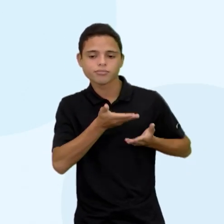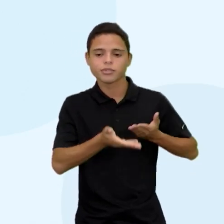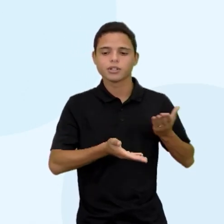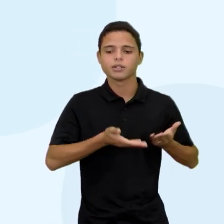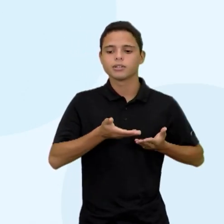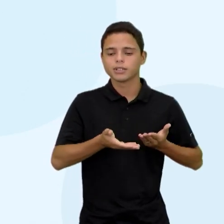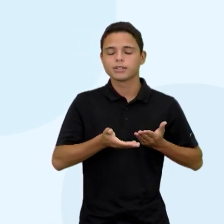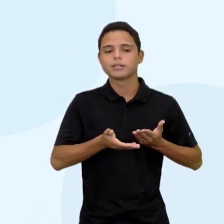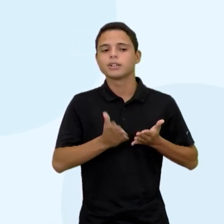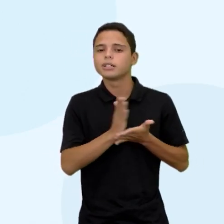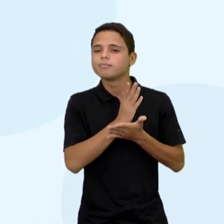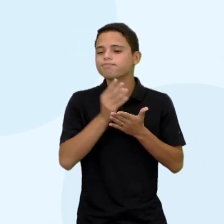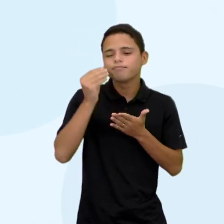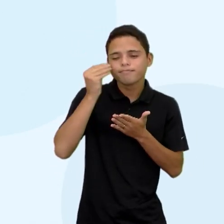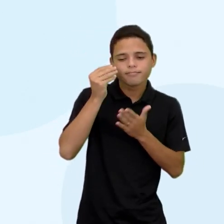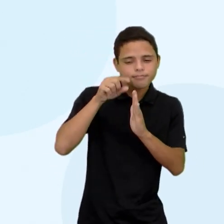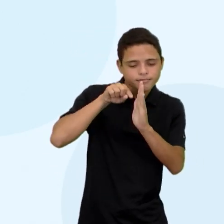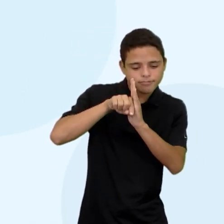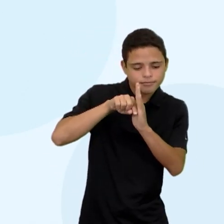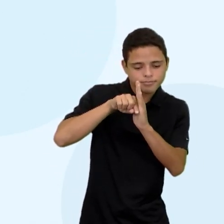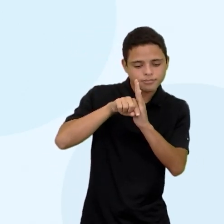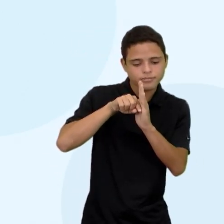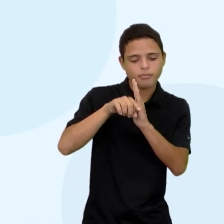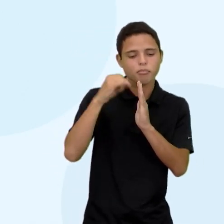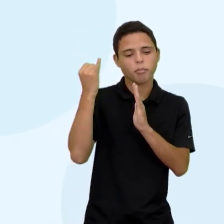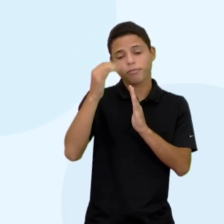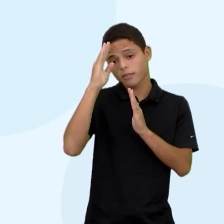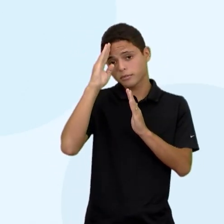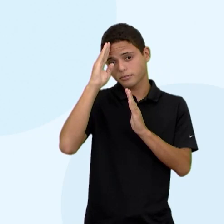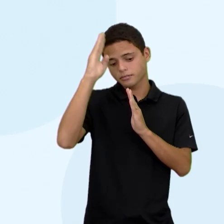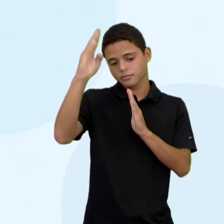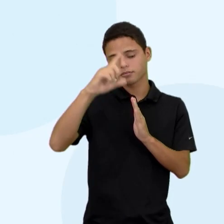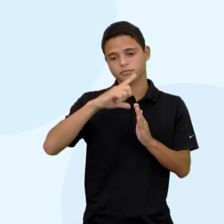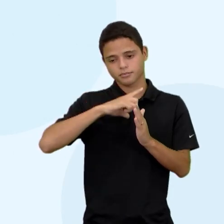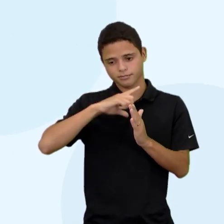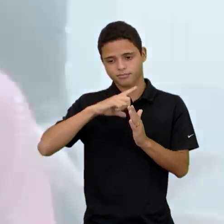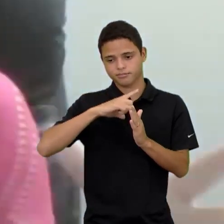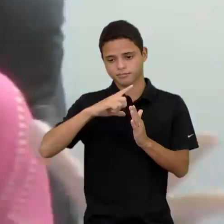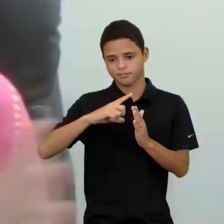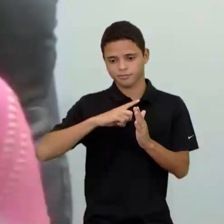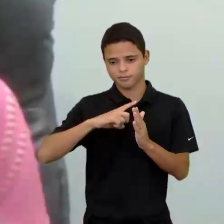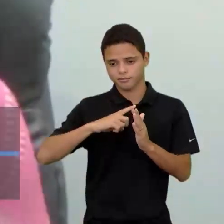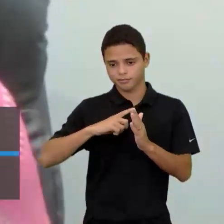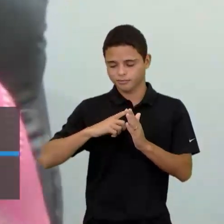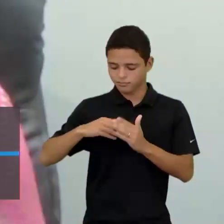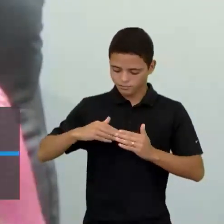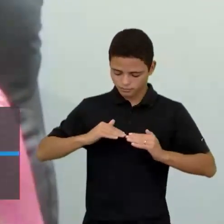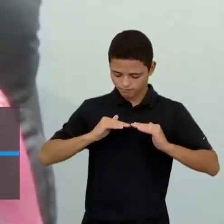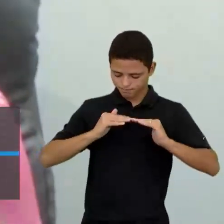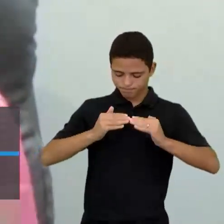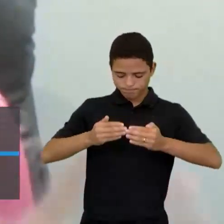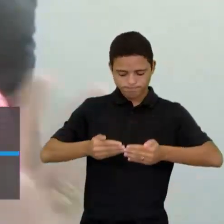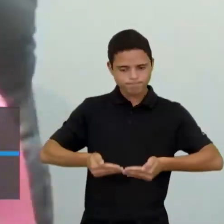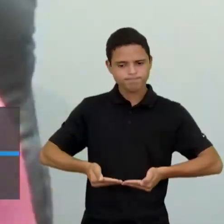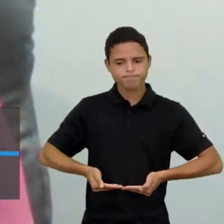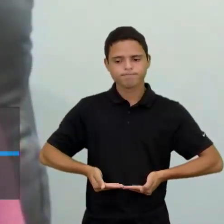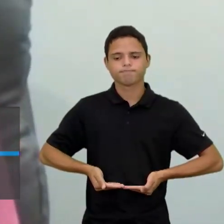fazer os exames preliminares, tão importantes para que tenha uma gestação tranquila e sem nenhum